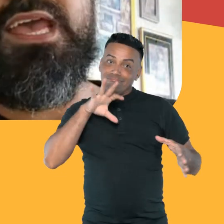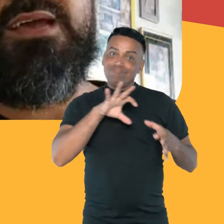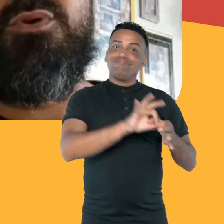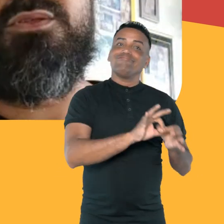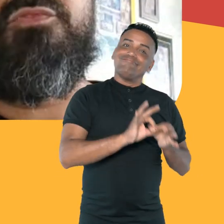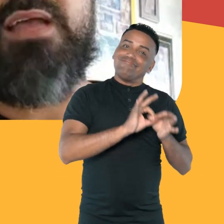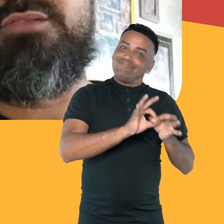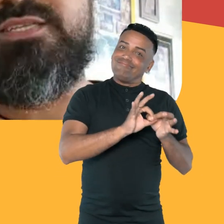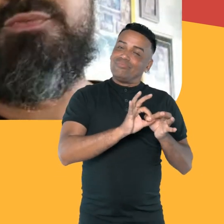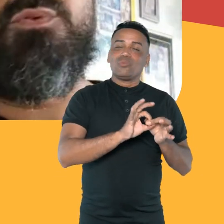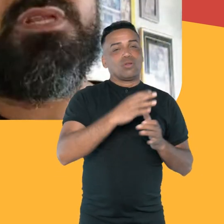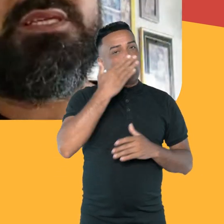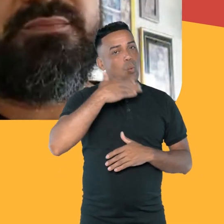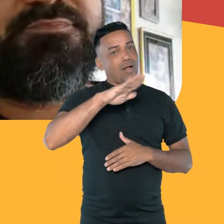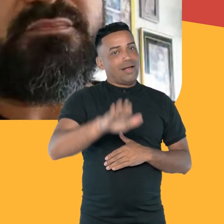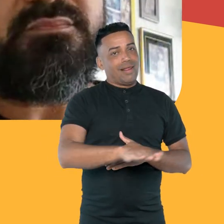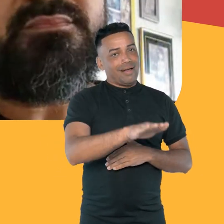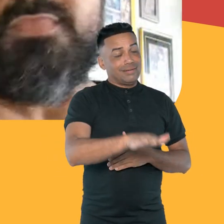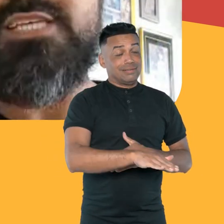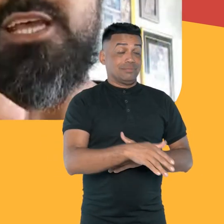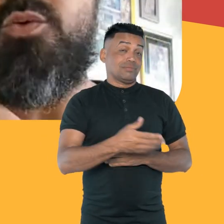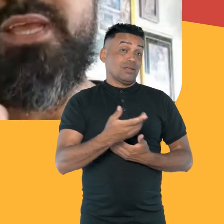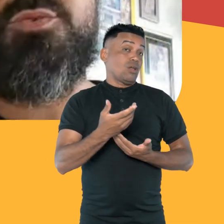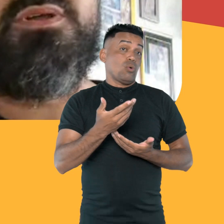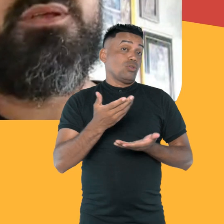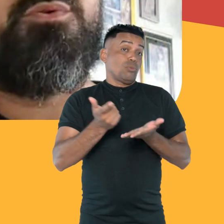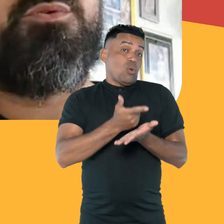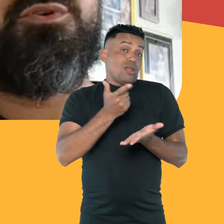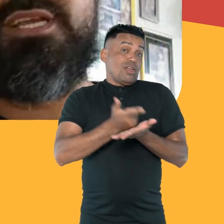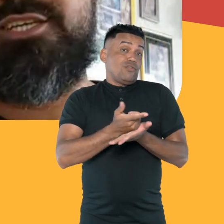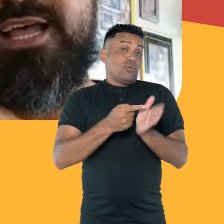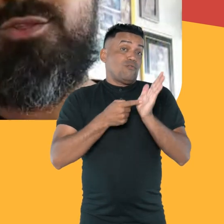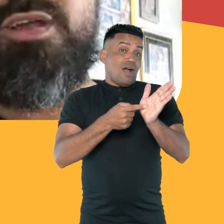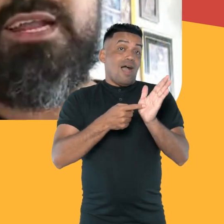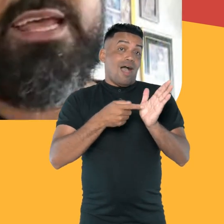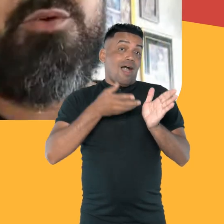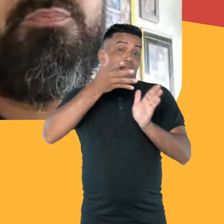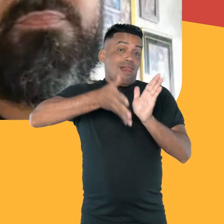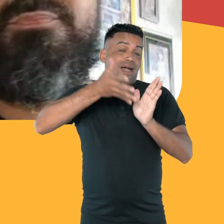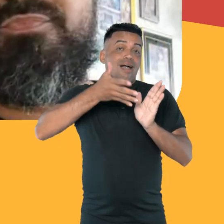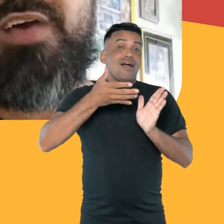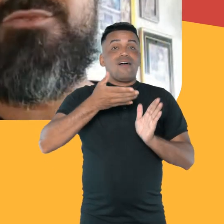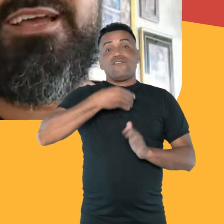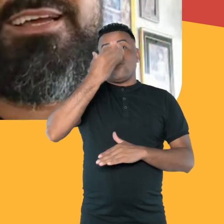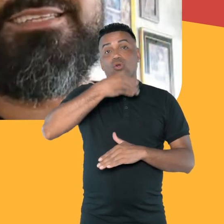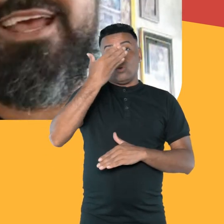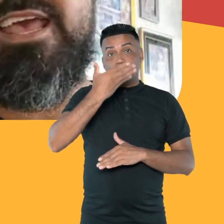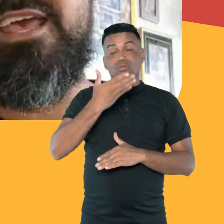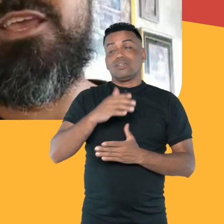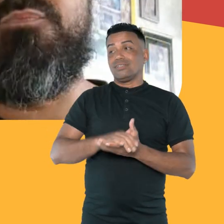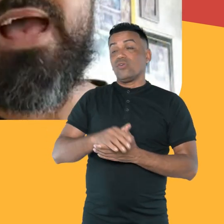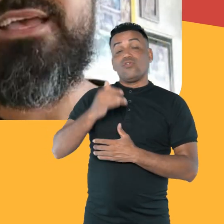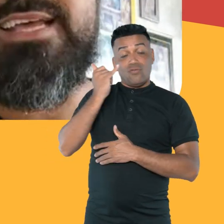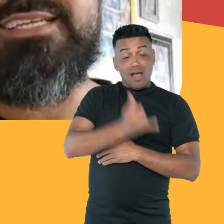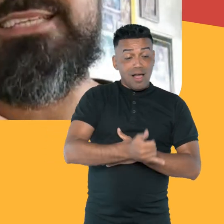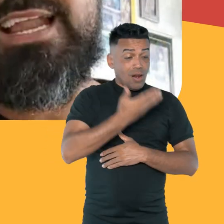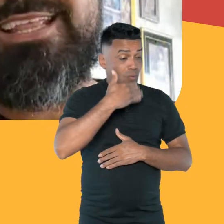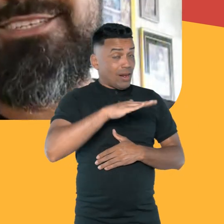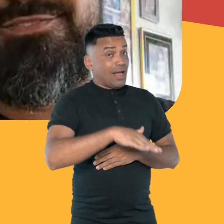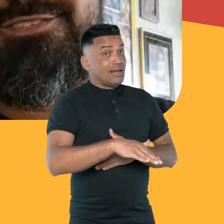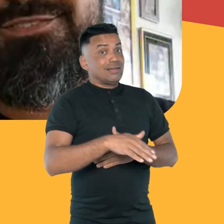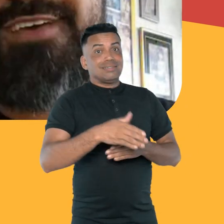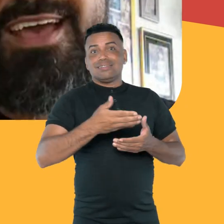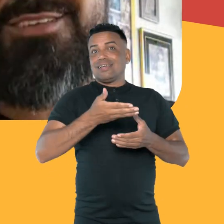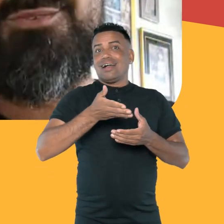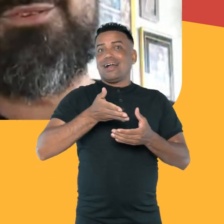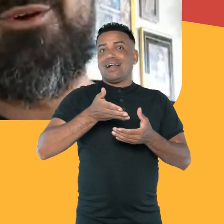sabe? Quando eu falo das frutas, geralmente quando eu dou dedicatória, né, e eu falo com a criança, né, embarque nessa